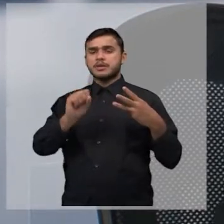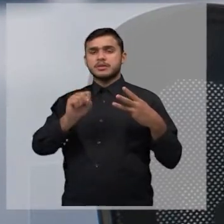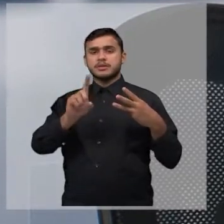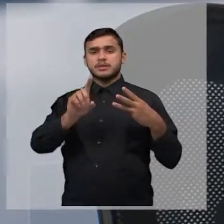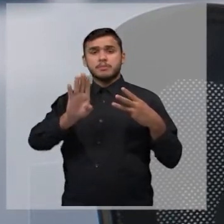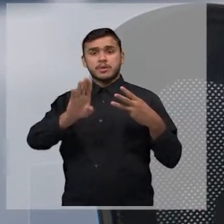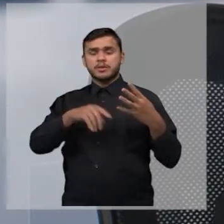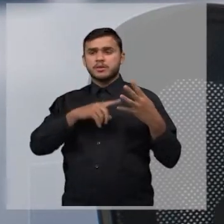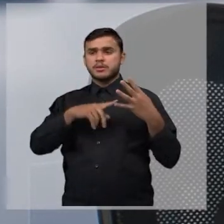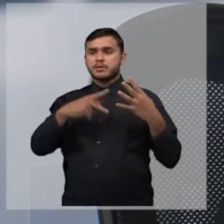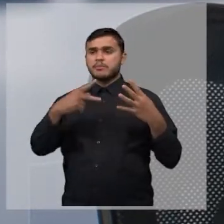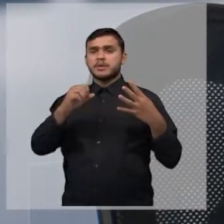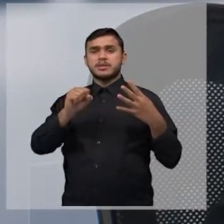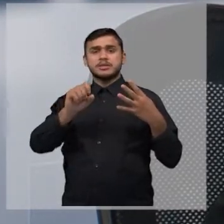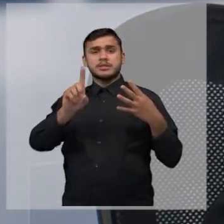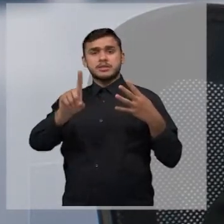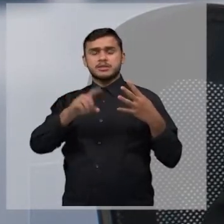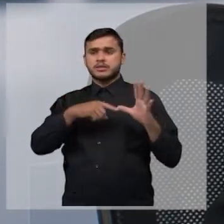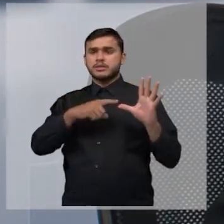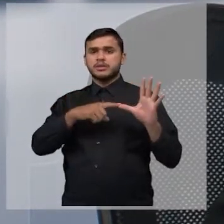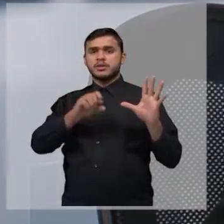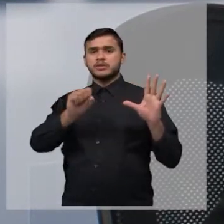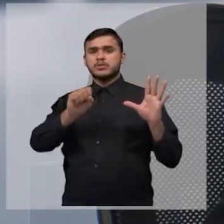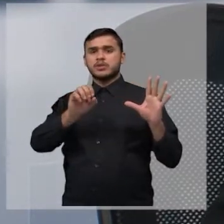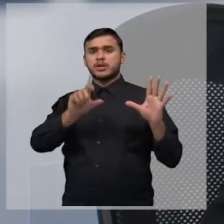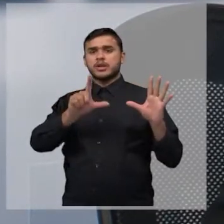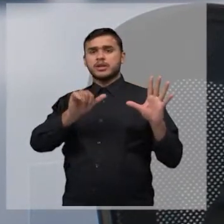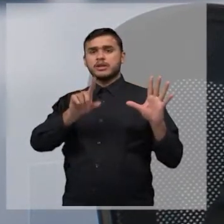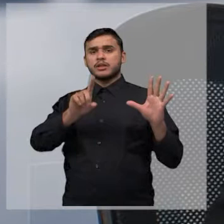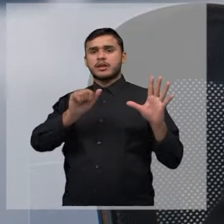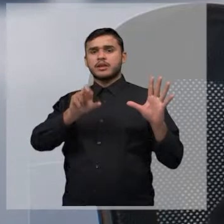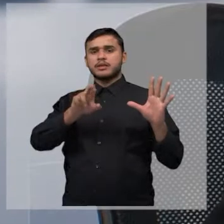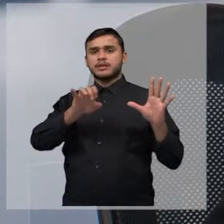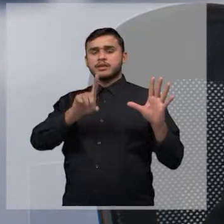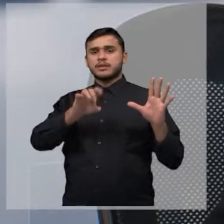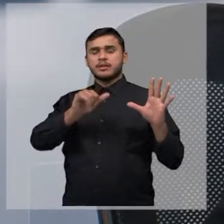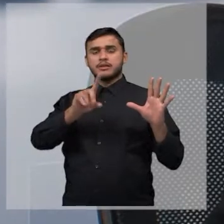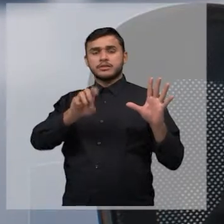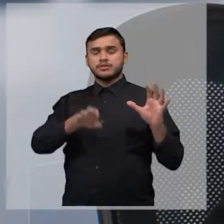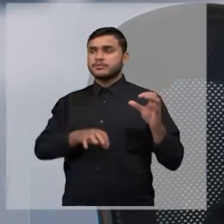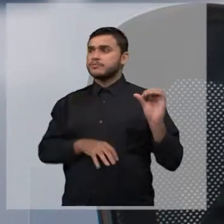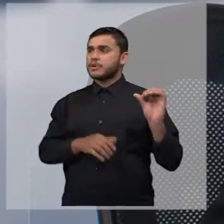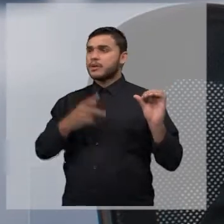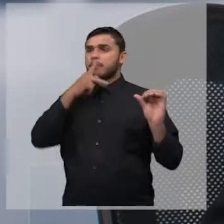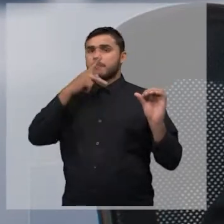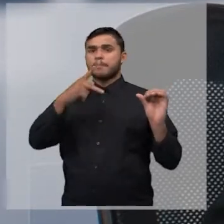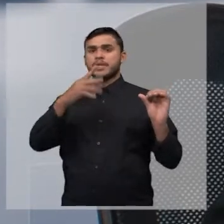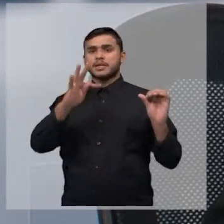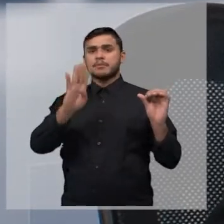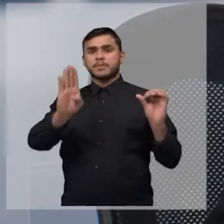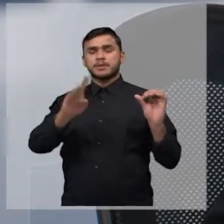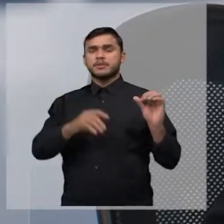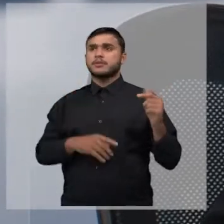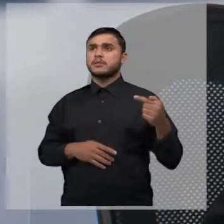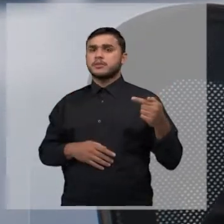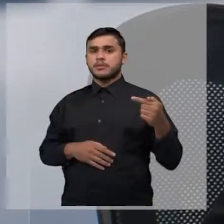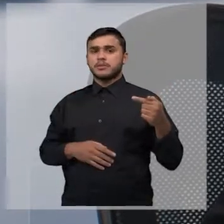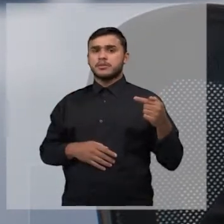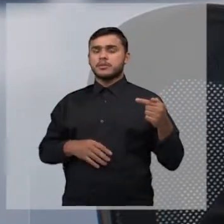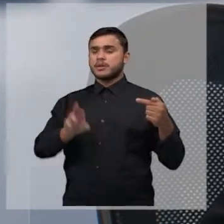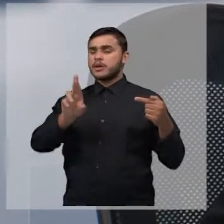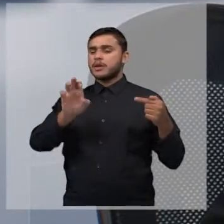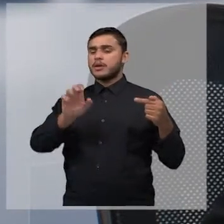PSDB, PSD, Solidariedade, PTB, PRB, que agora vai mudar o